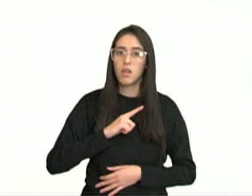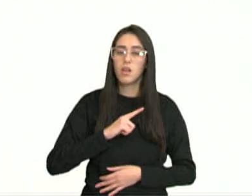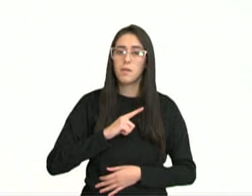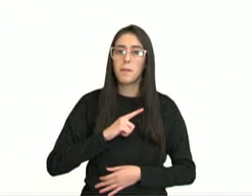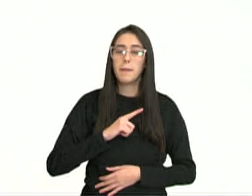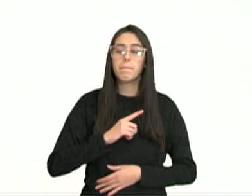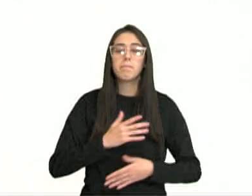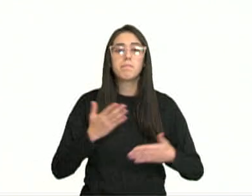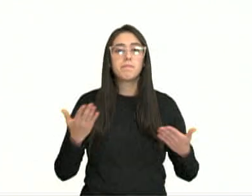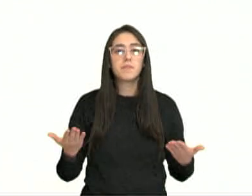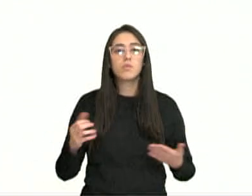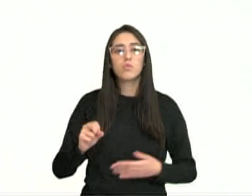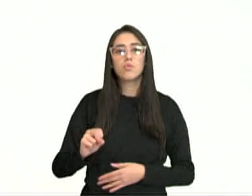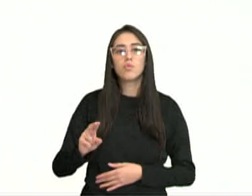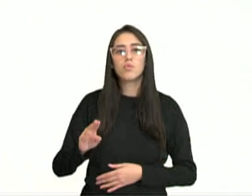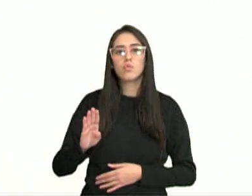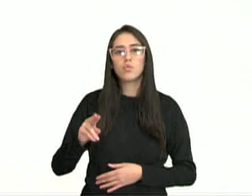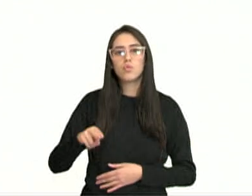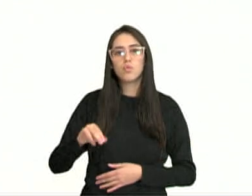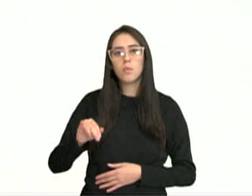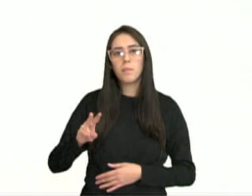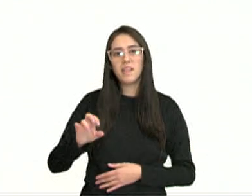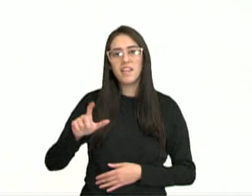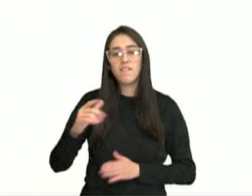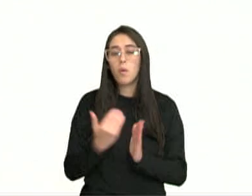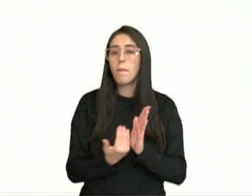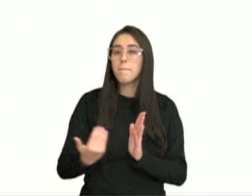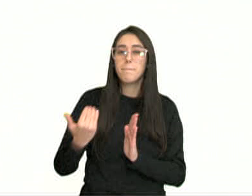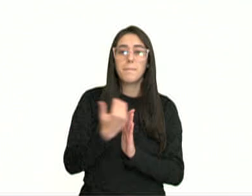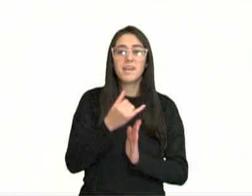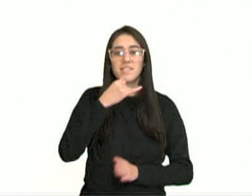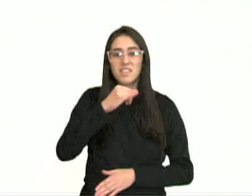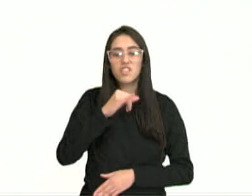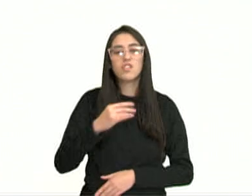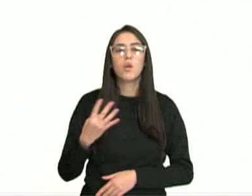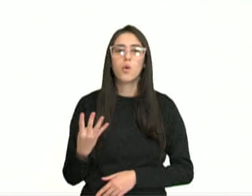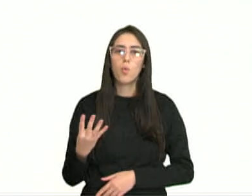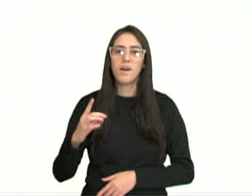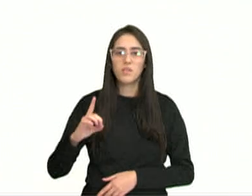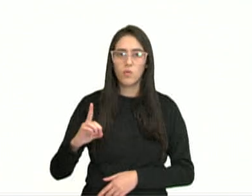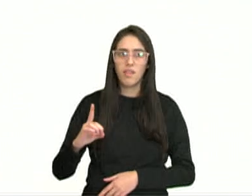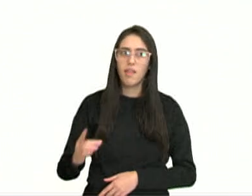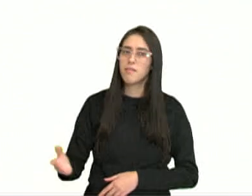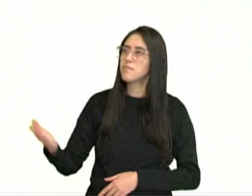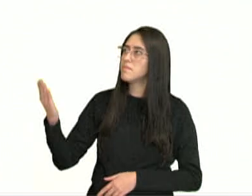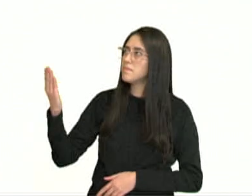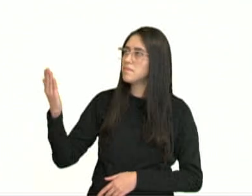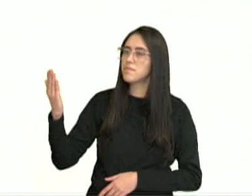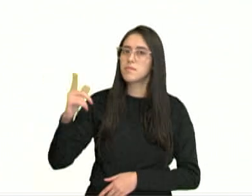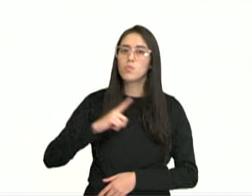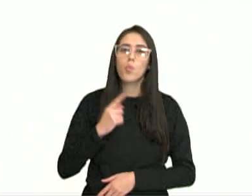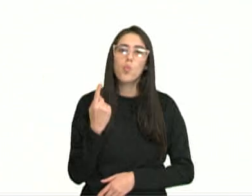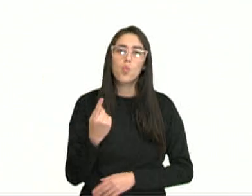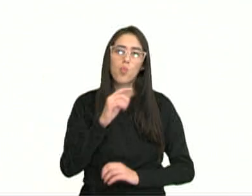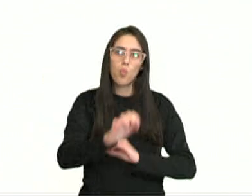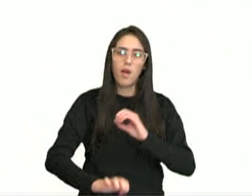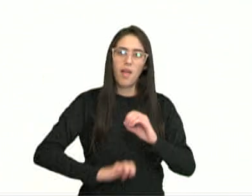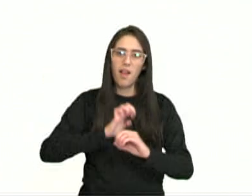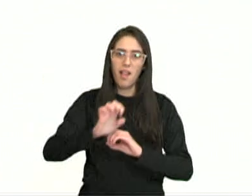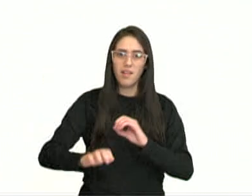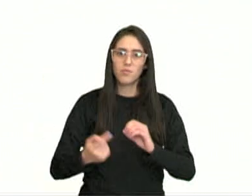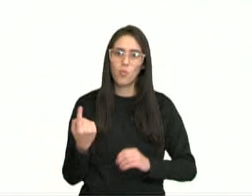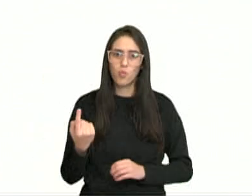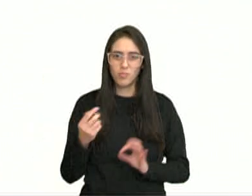Linus Pauling, o subnível mais energético é o 4D, que possui um elétron, e é o último que aparece aqui, o